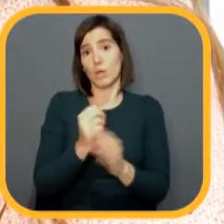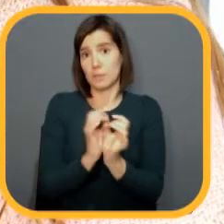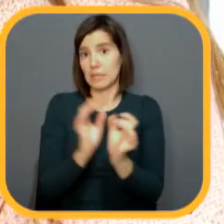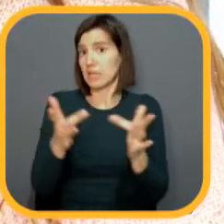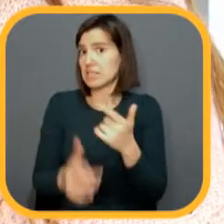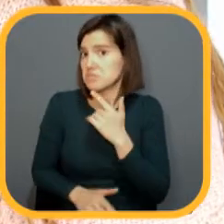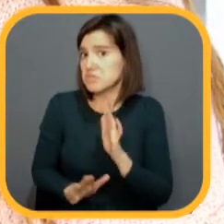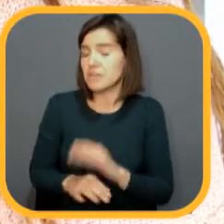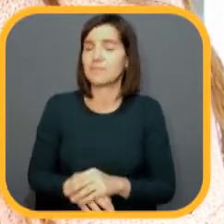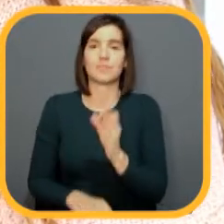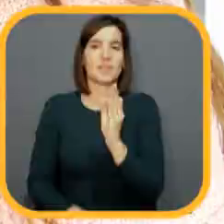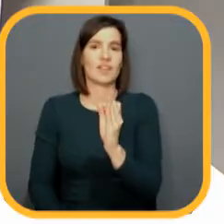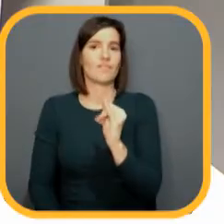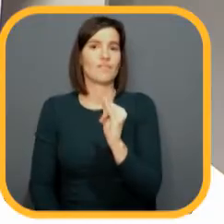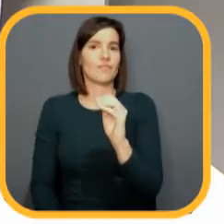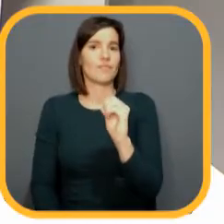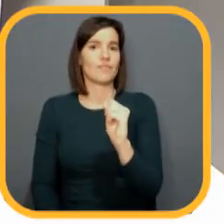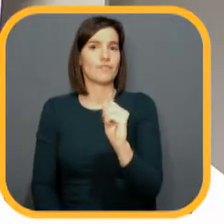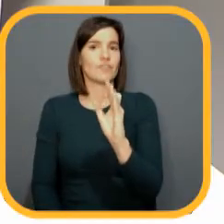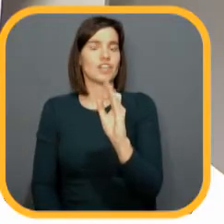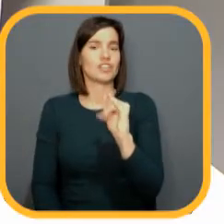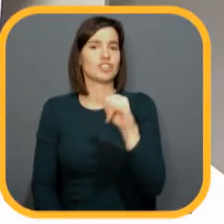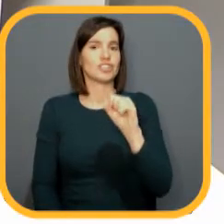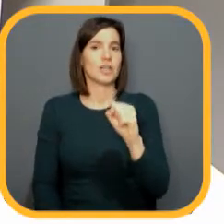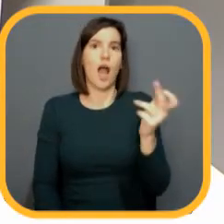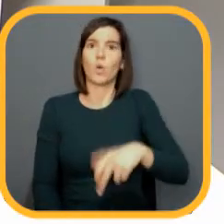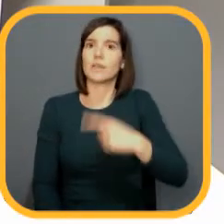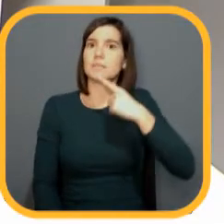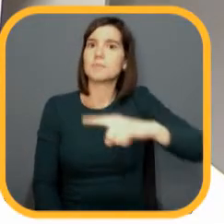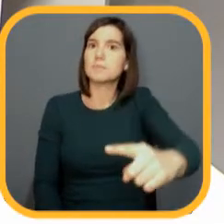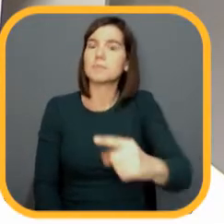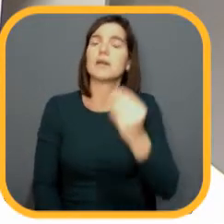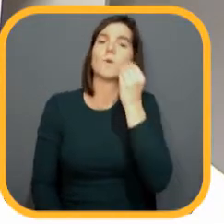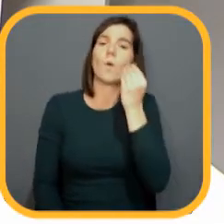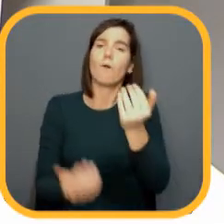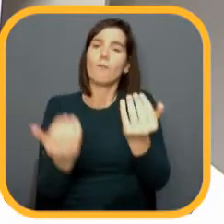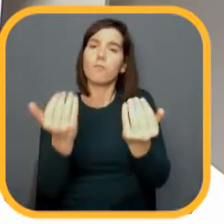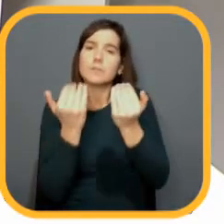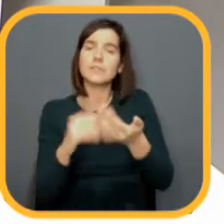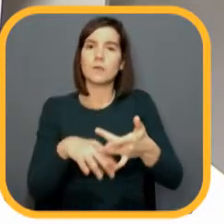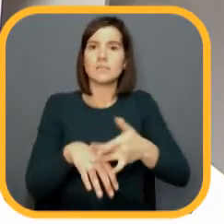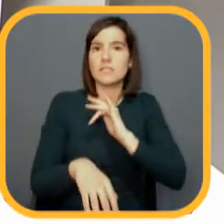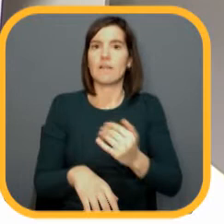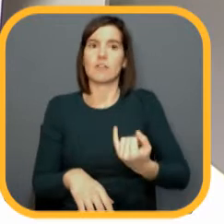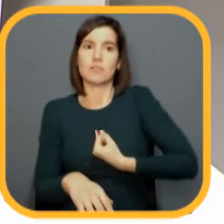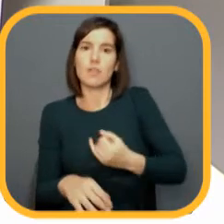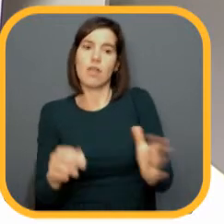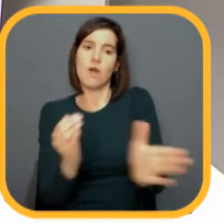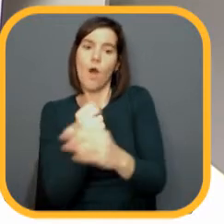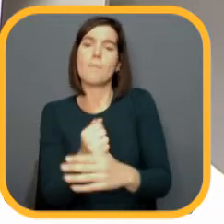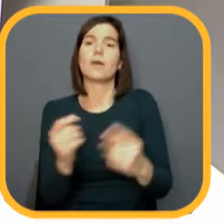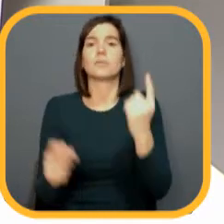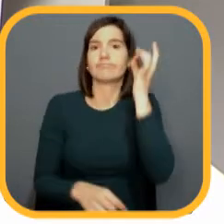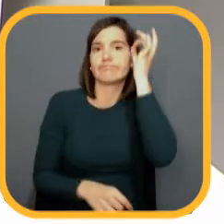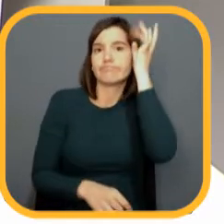de identidade na internet, salvo erro. O phishing é um dos ataques virtuais mais comuns. É a tentativa de obtenção de informações sensíveis através